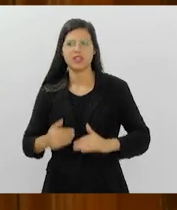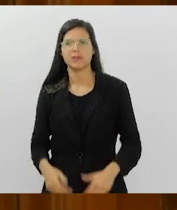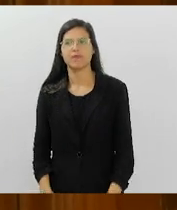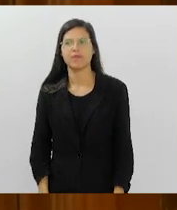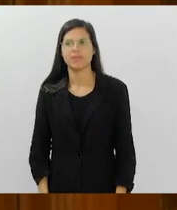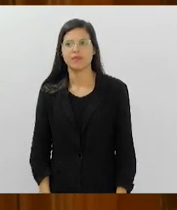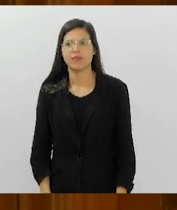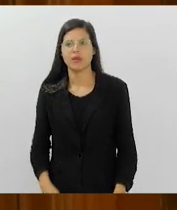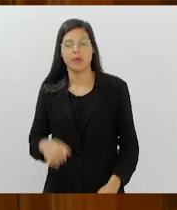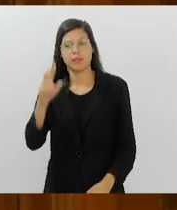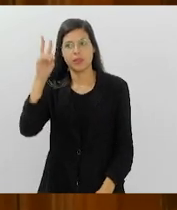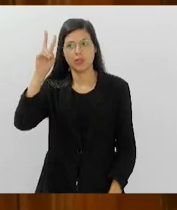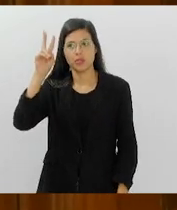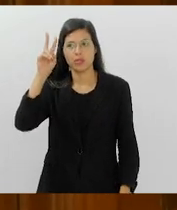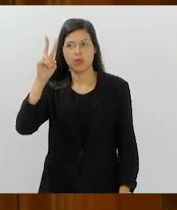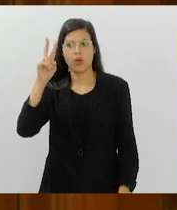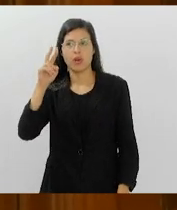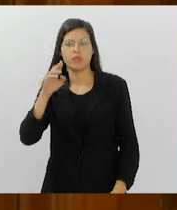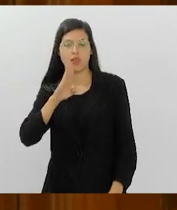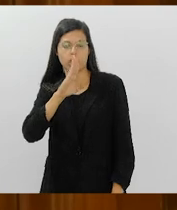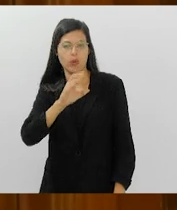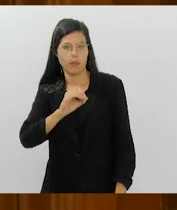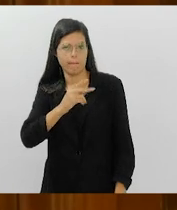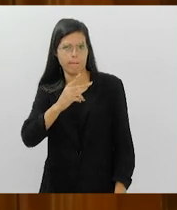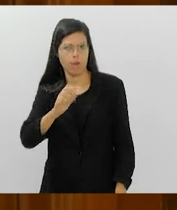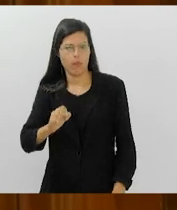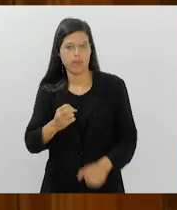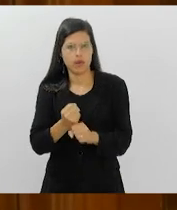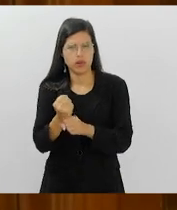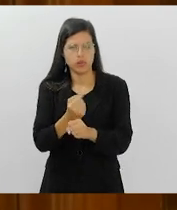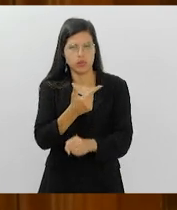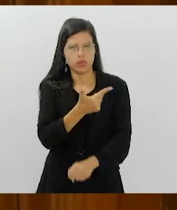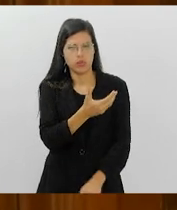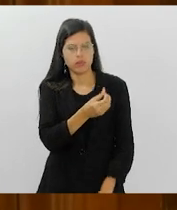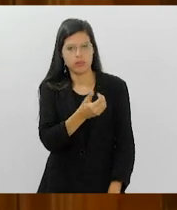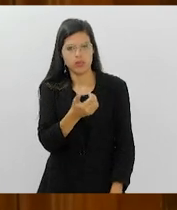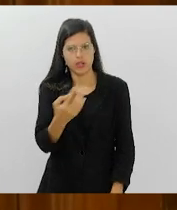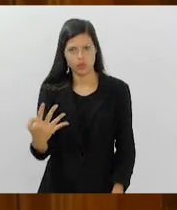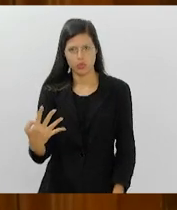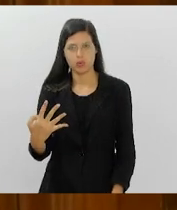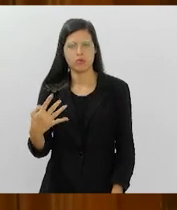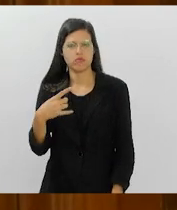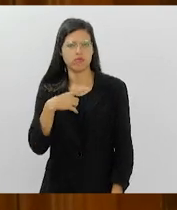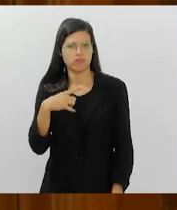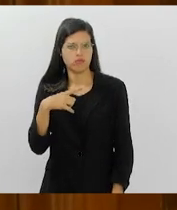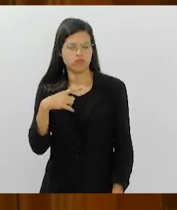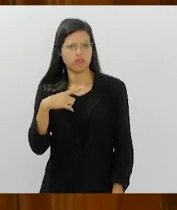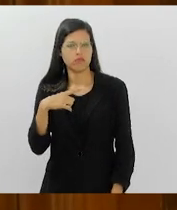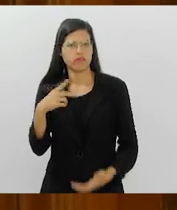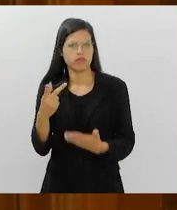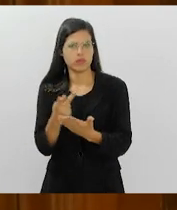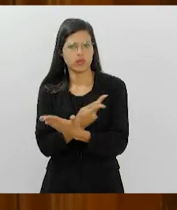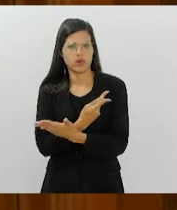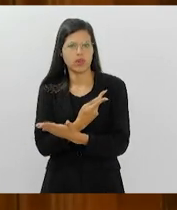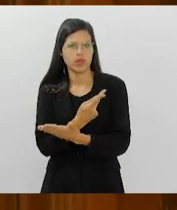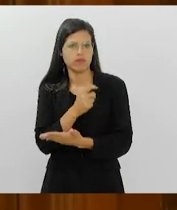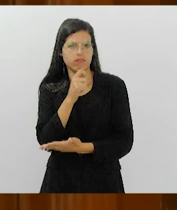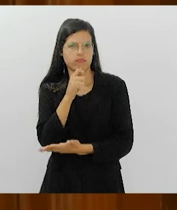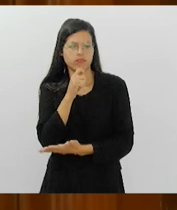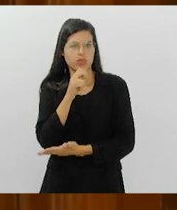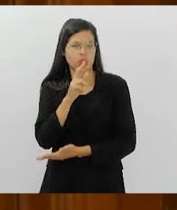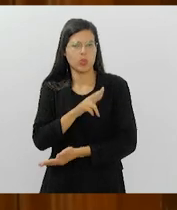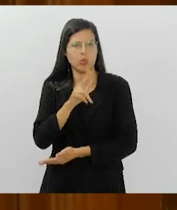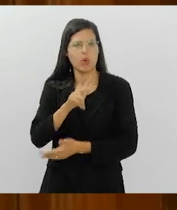ela começa quando eu ainda estava no BOPE, em 2014, foi apresentado esse fenômeno, e ainda não era ataque